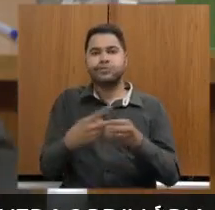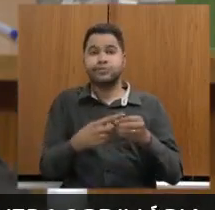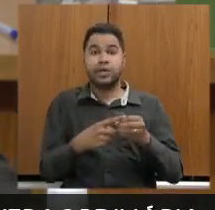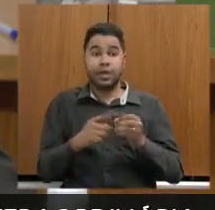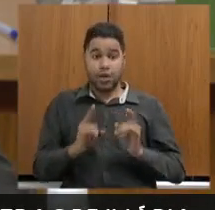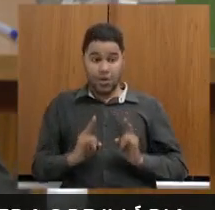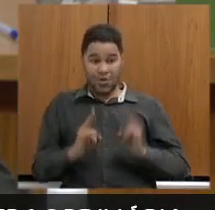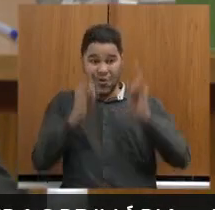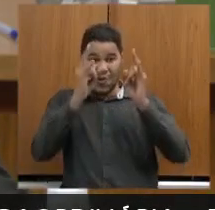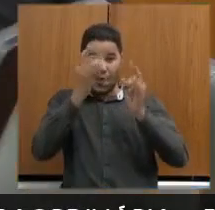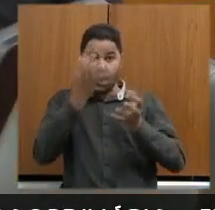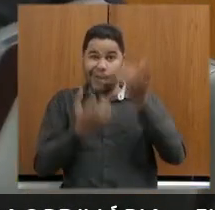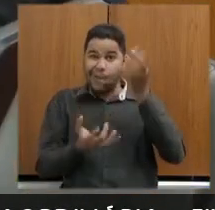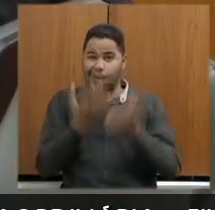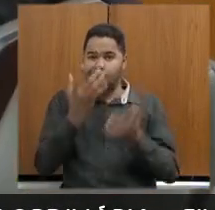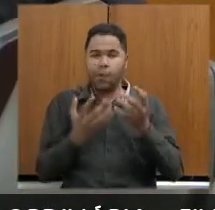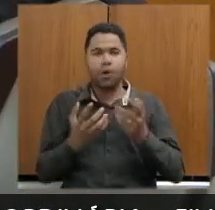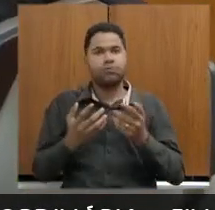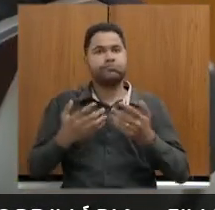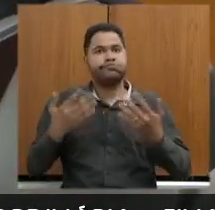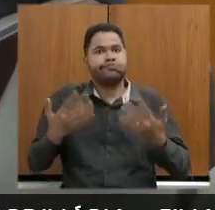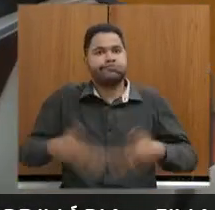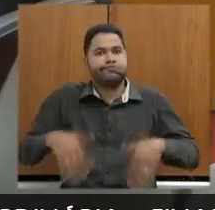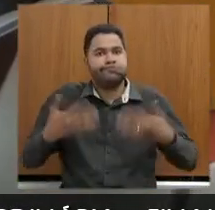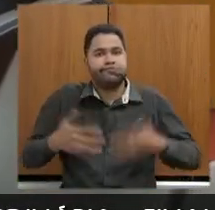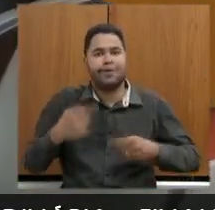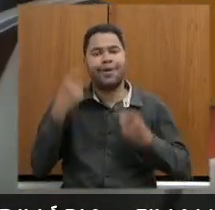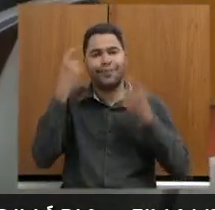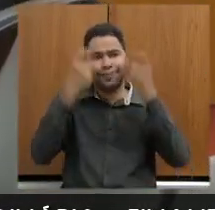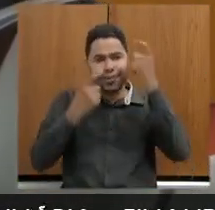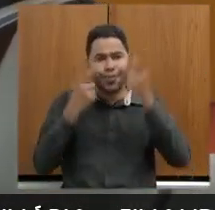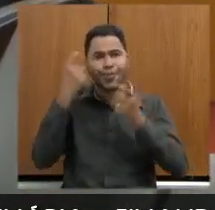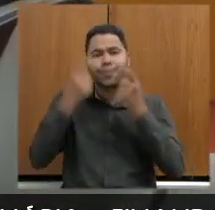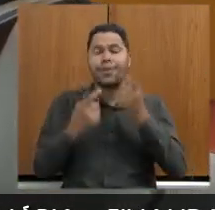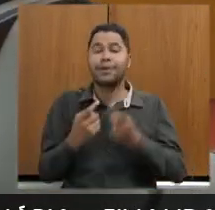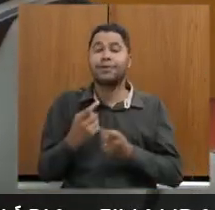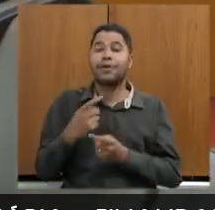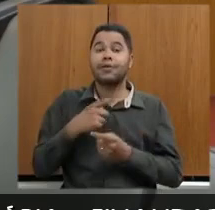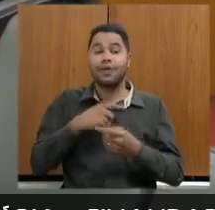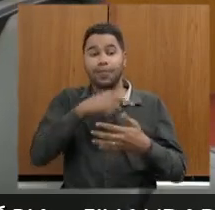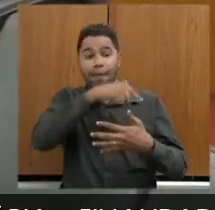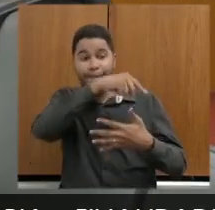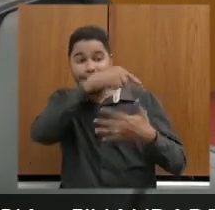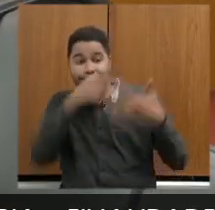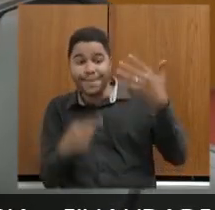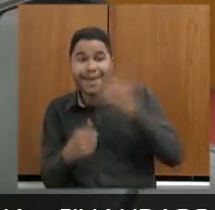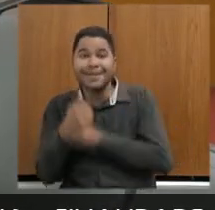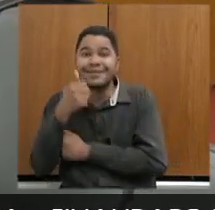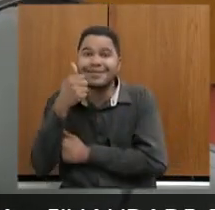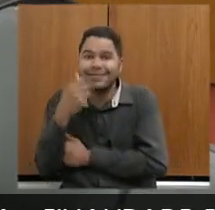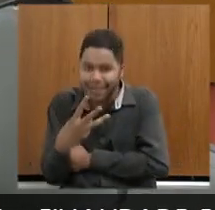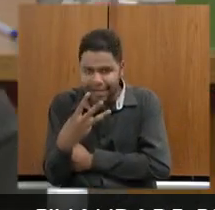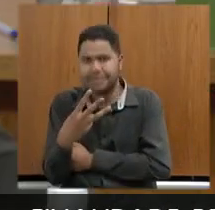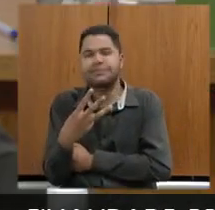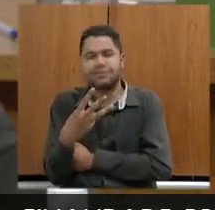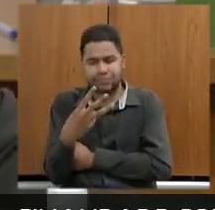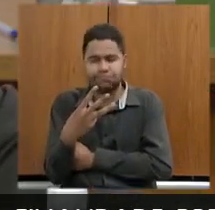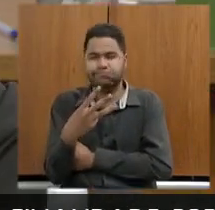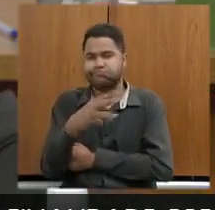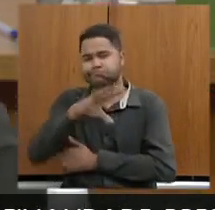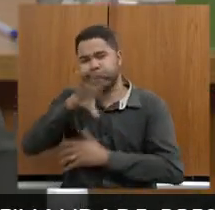são uma preocupação muito grande em fim nós temos 13 fatores que